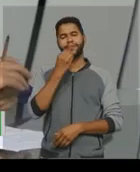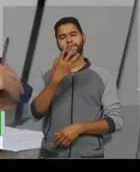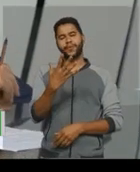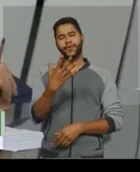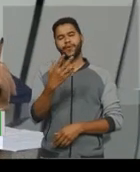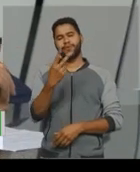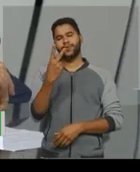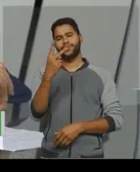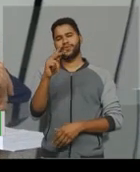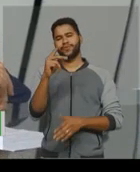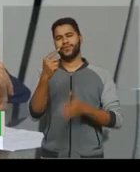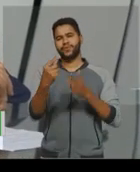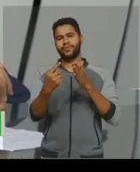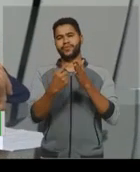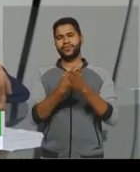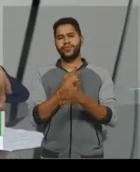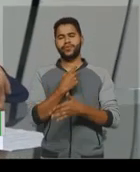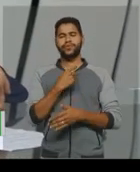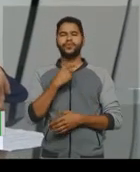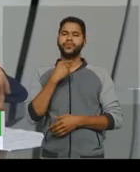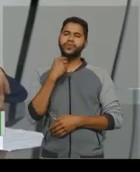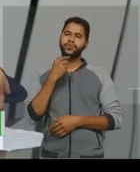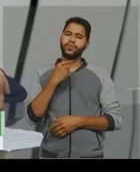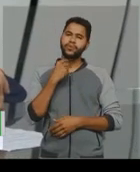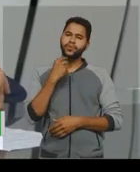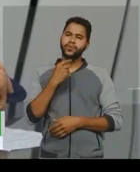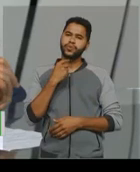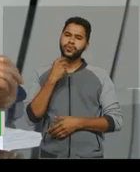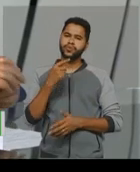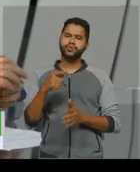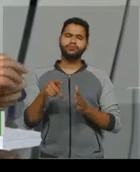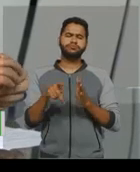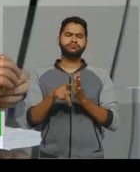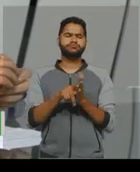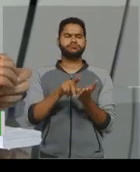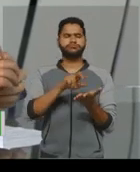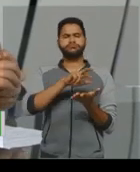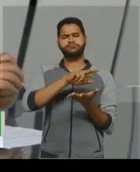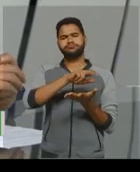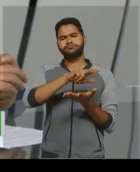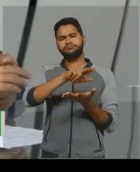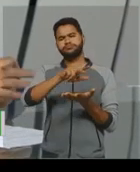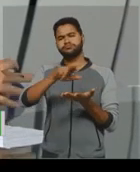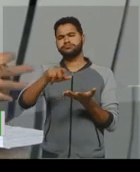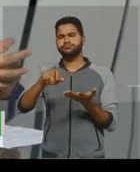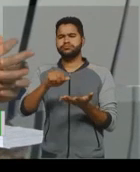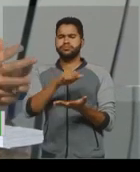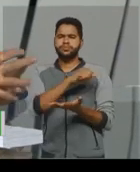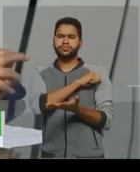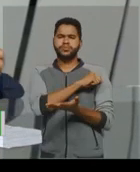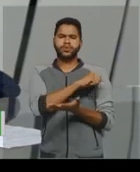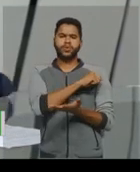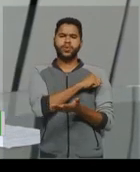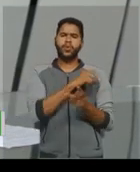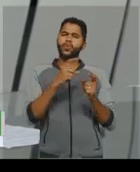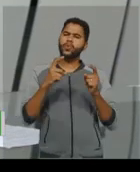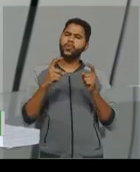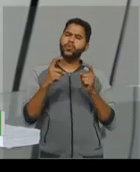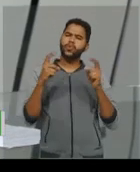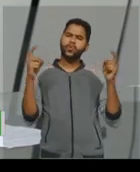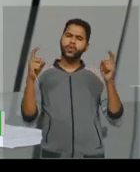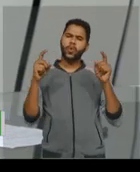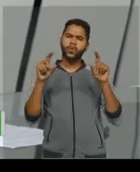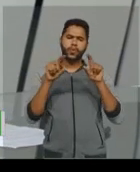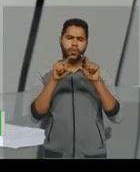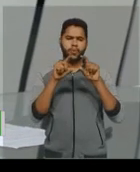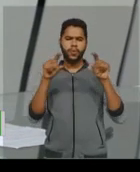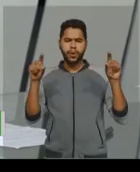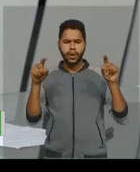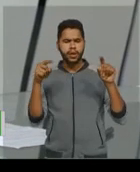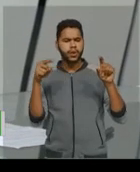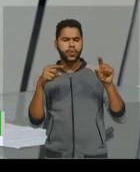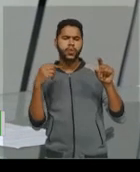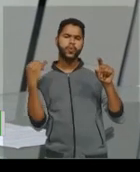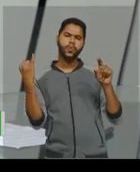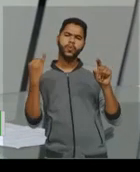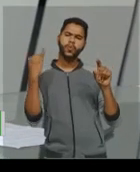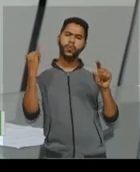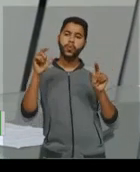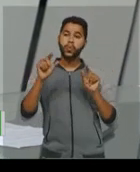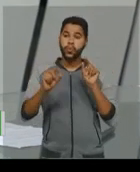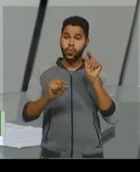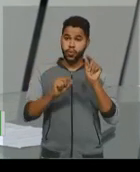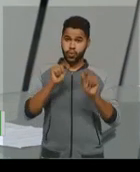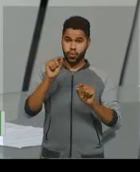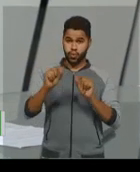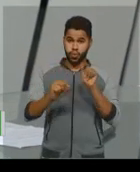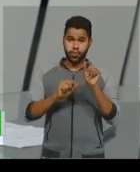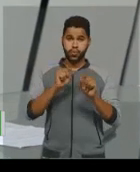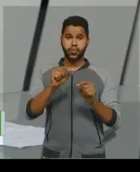uma dúvida de vários alunos, o que é um tópico frasal, qual a importância desse